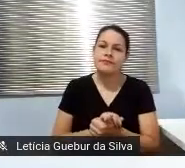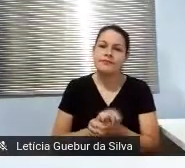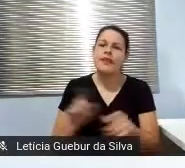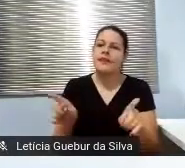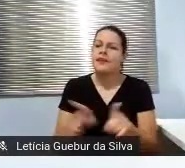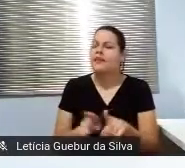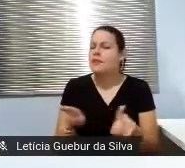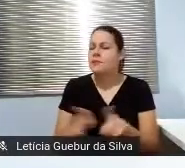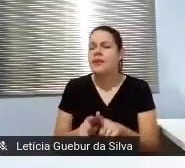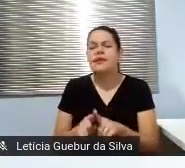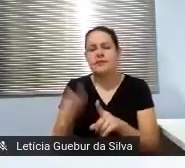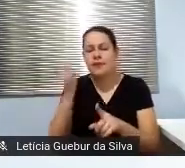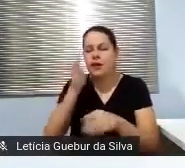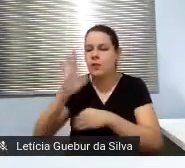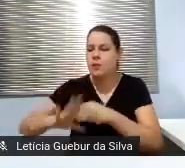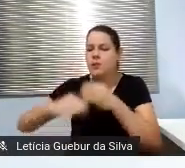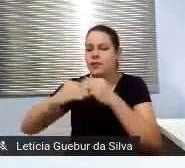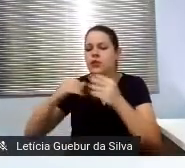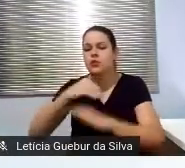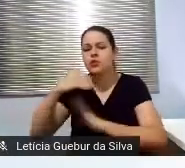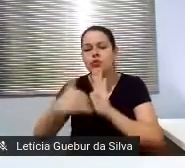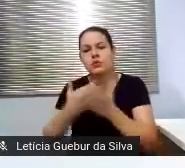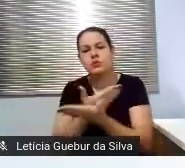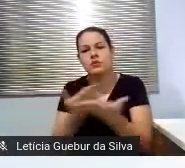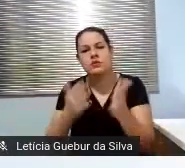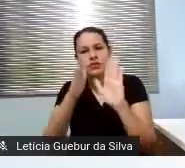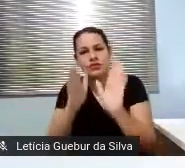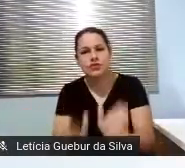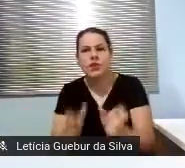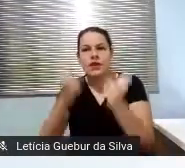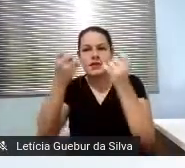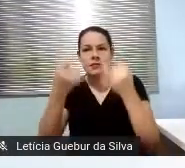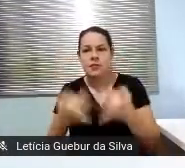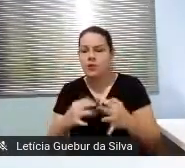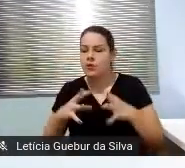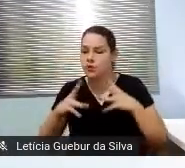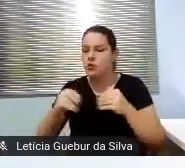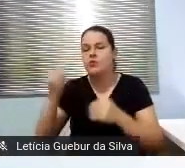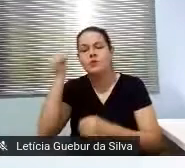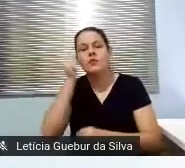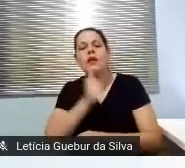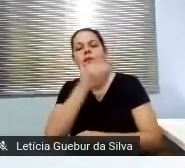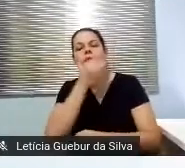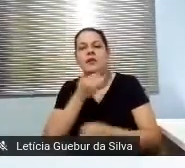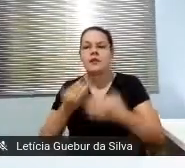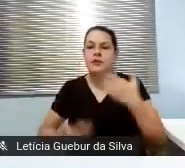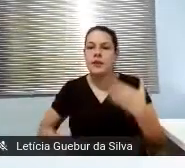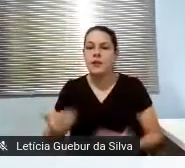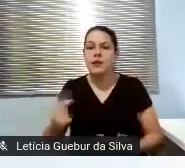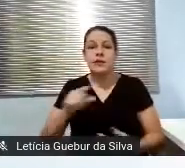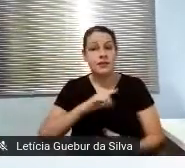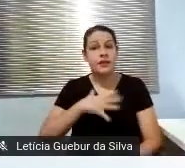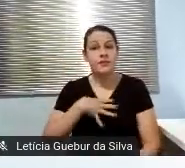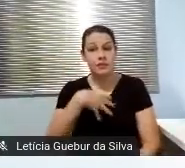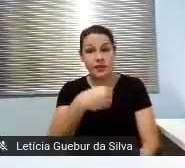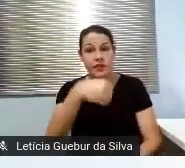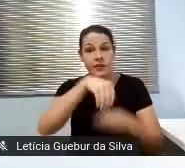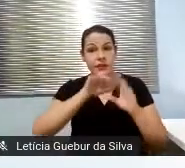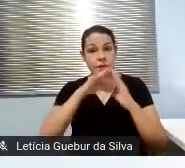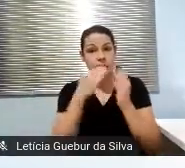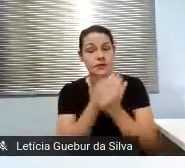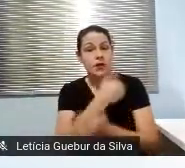está falando, todas as pessoas, né, nossos trabalhadores, né, e trabalhadoras que têm filhos em escola